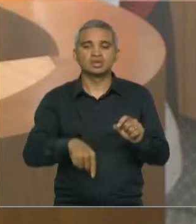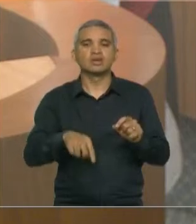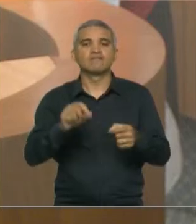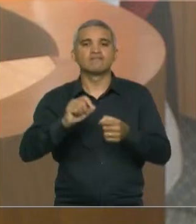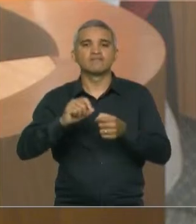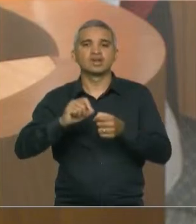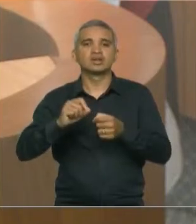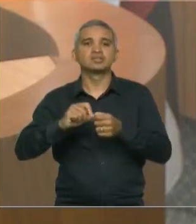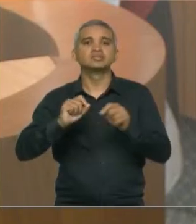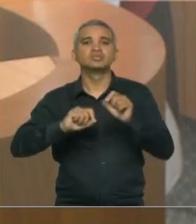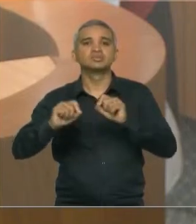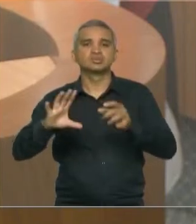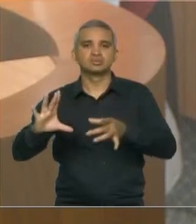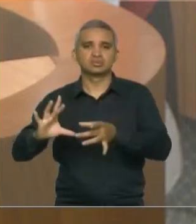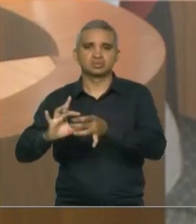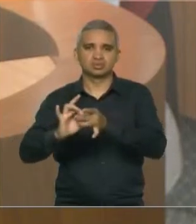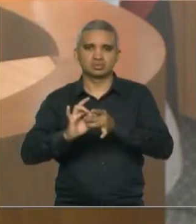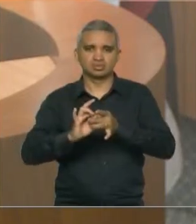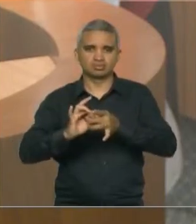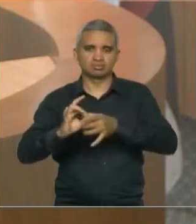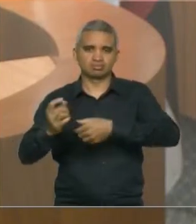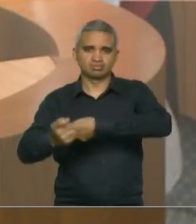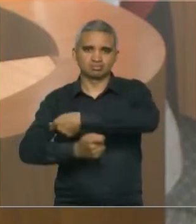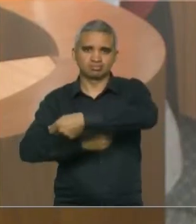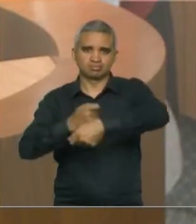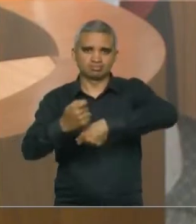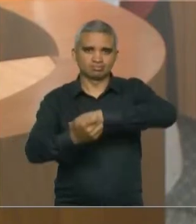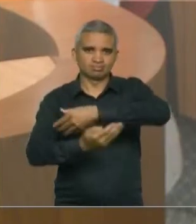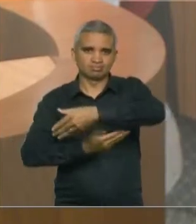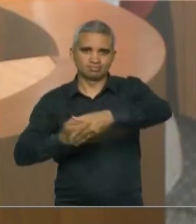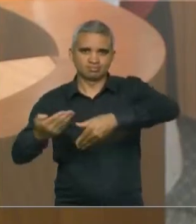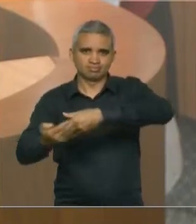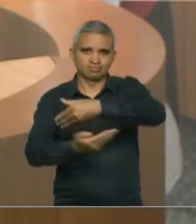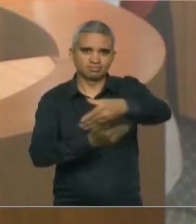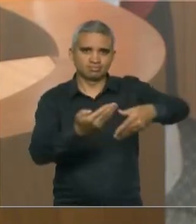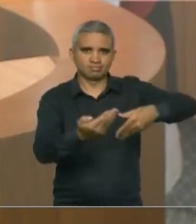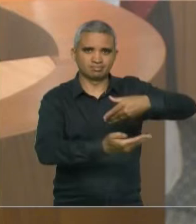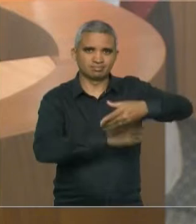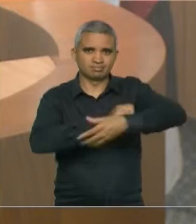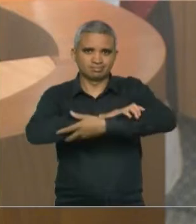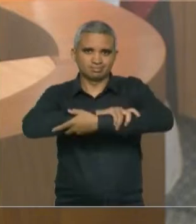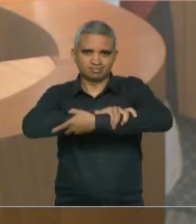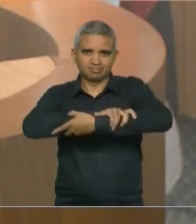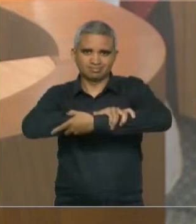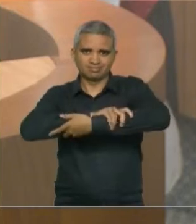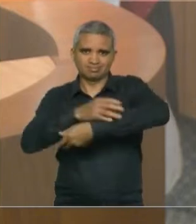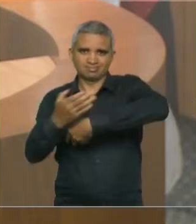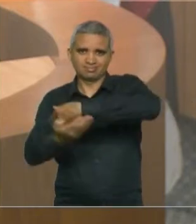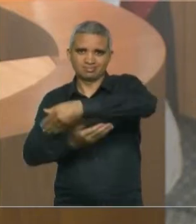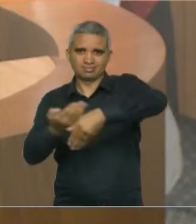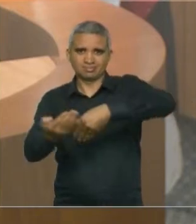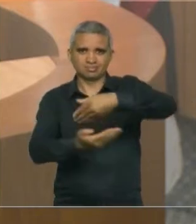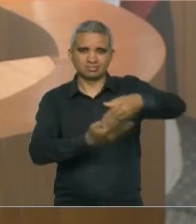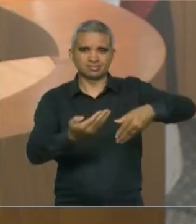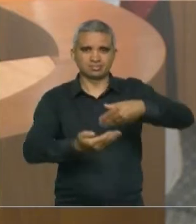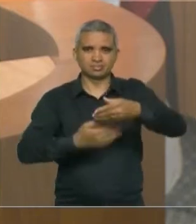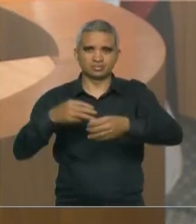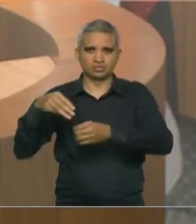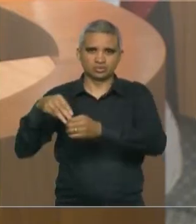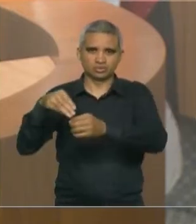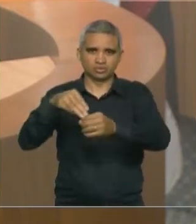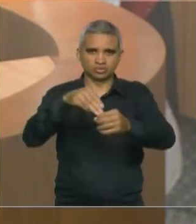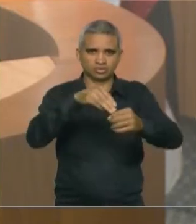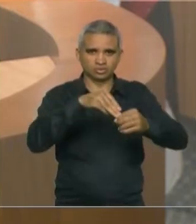regionais de saúde, para que haja interação, cooperação entre os municípios. E aí eu quero